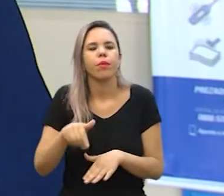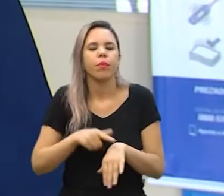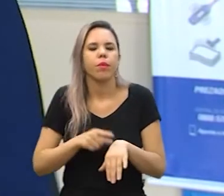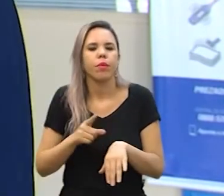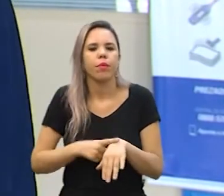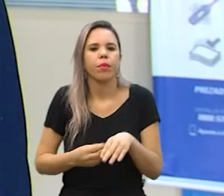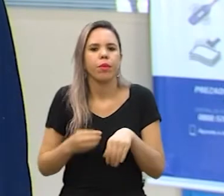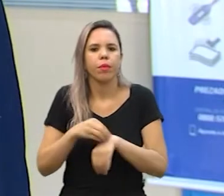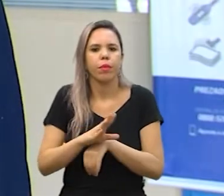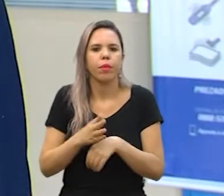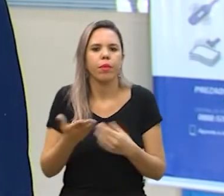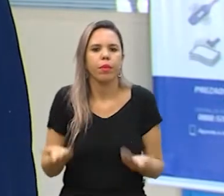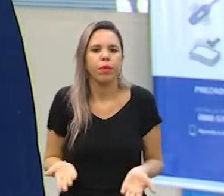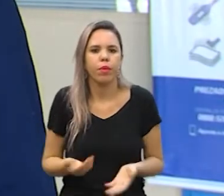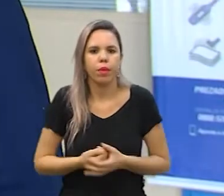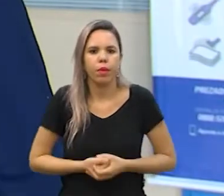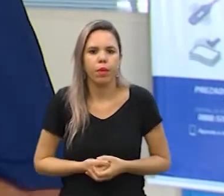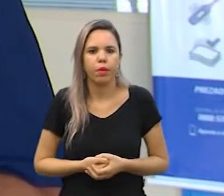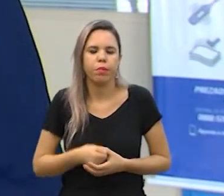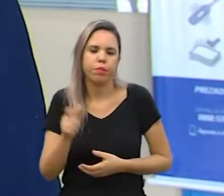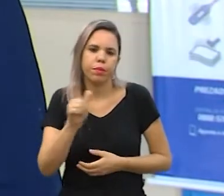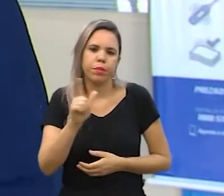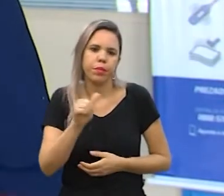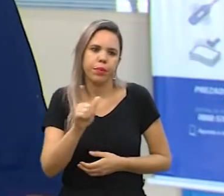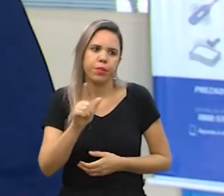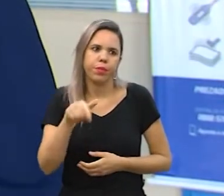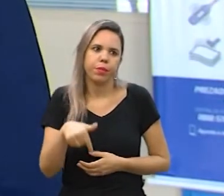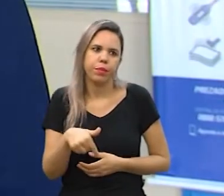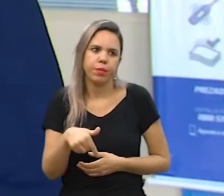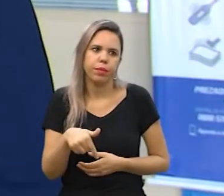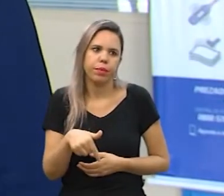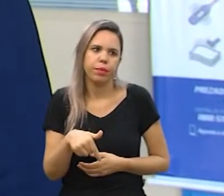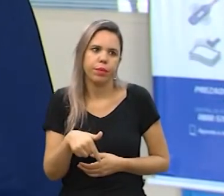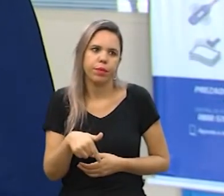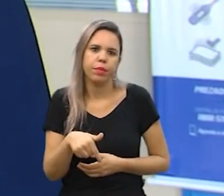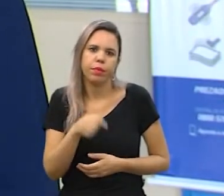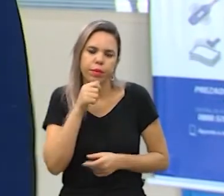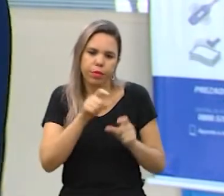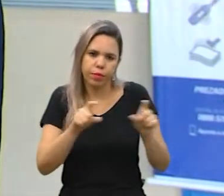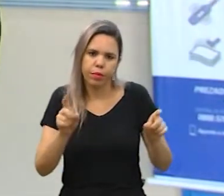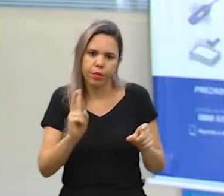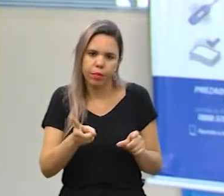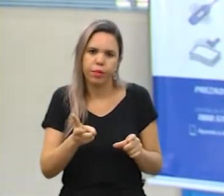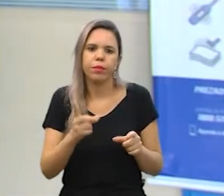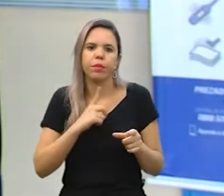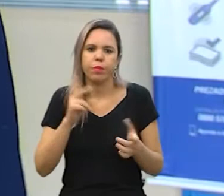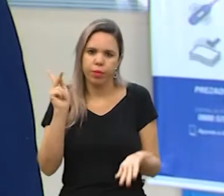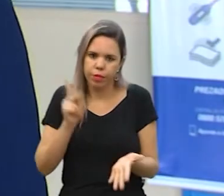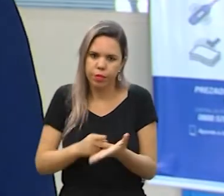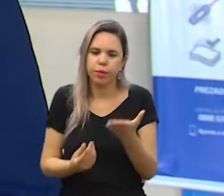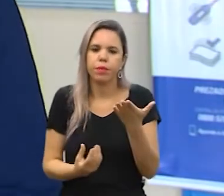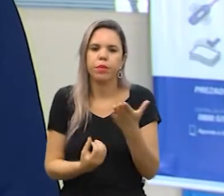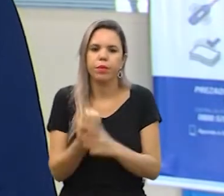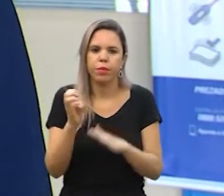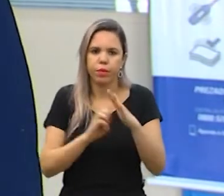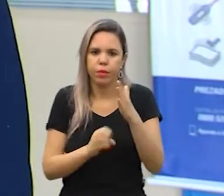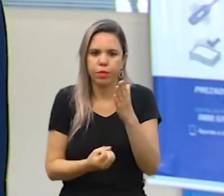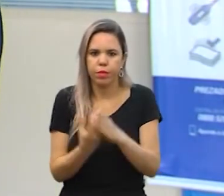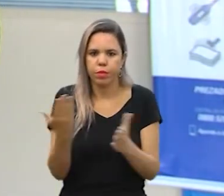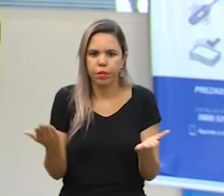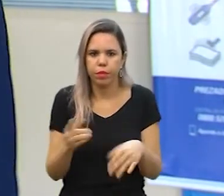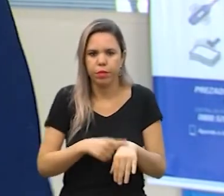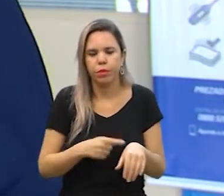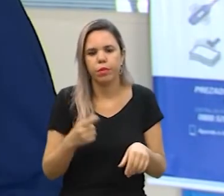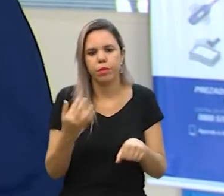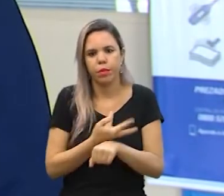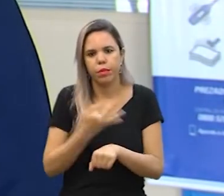que esse momento acabou trazendo. E claro, embora seja de certa forma um clichê, isso daí tem um peso de verdade. Empresas que